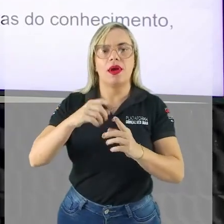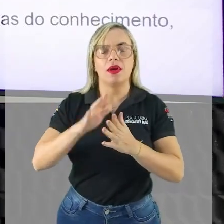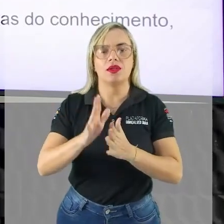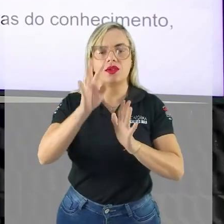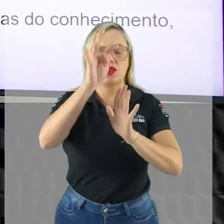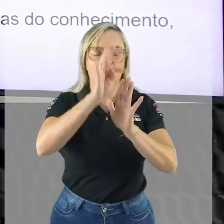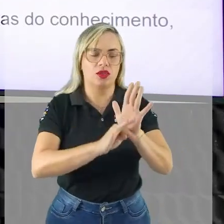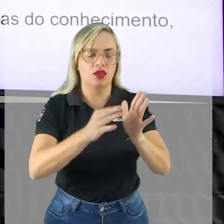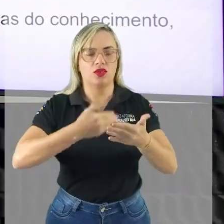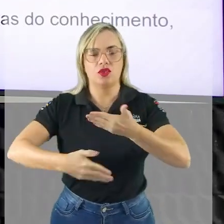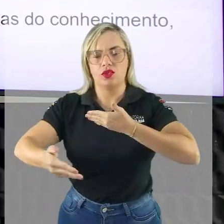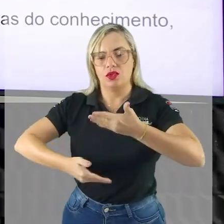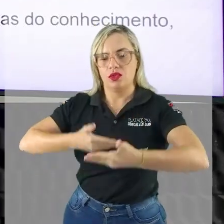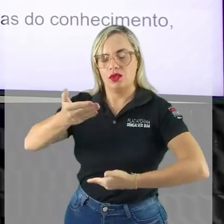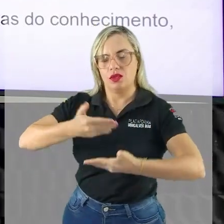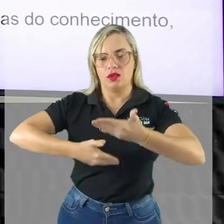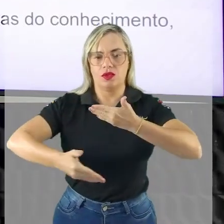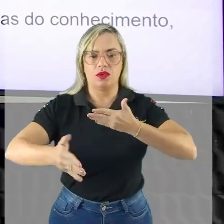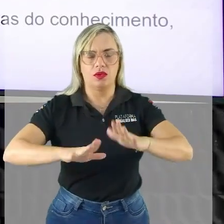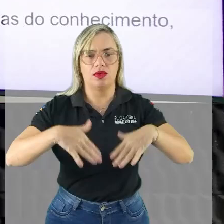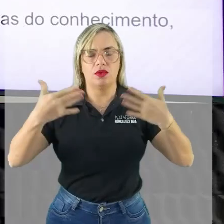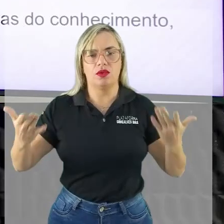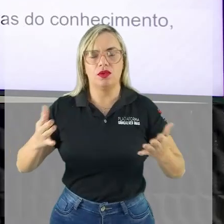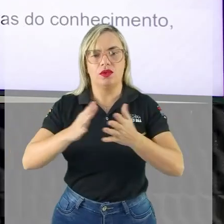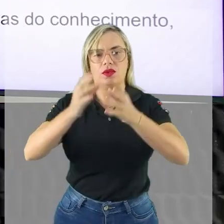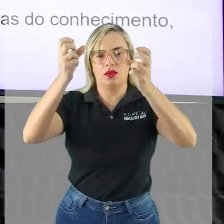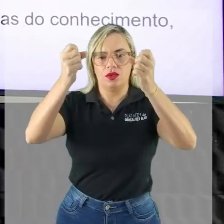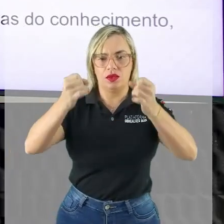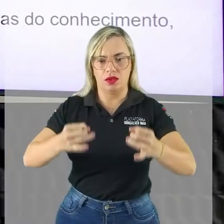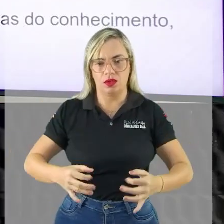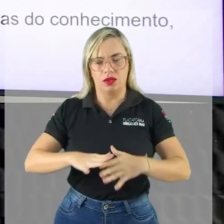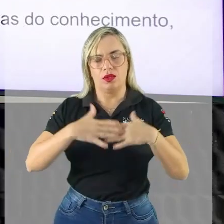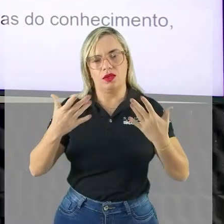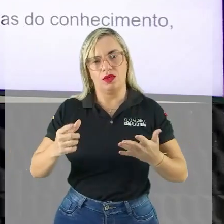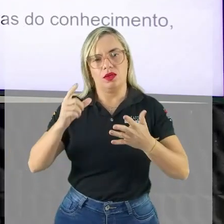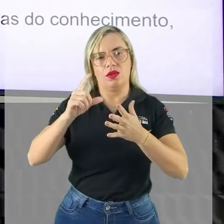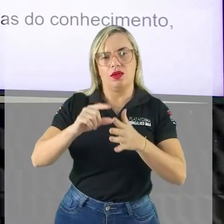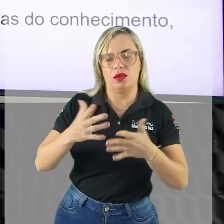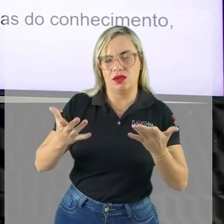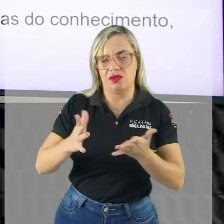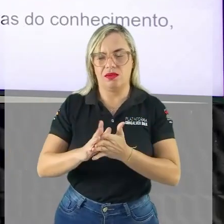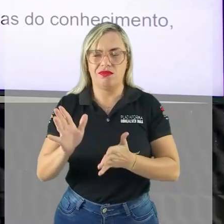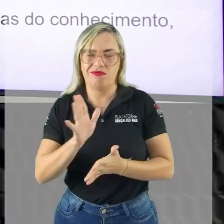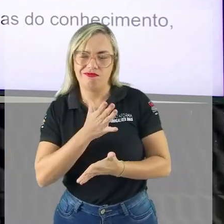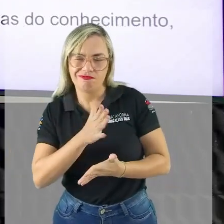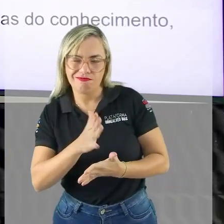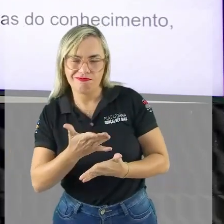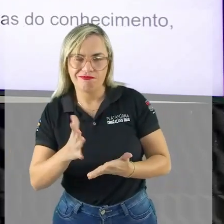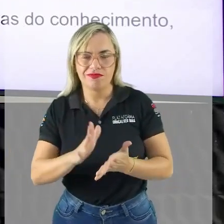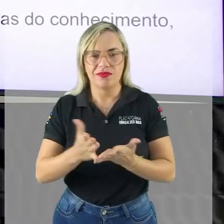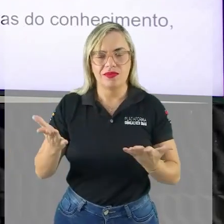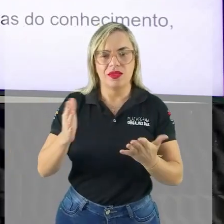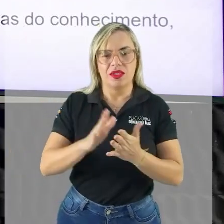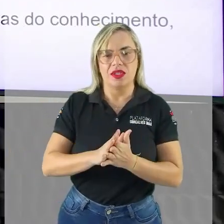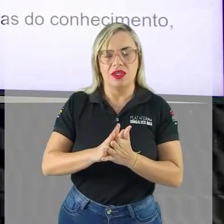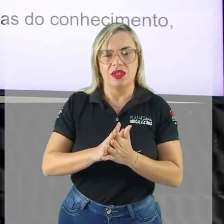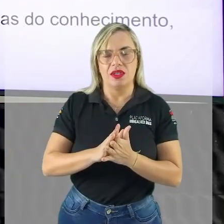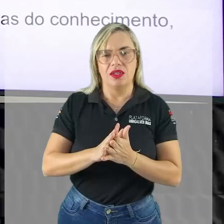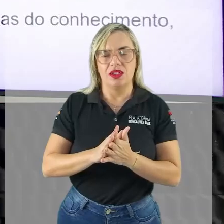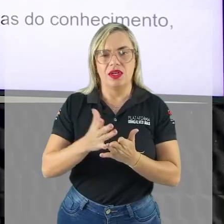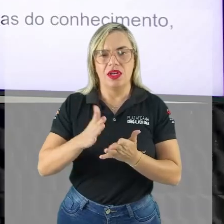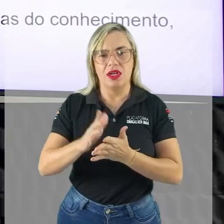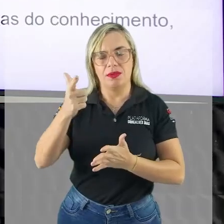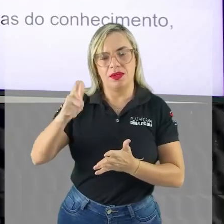tá? Dizem que muita pouca coisa, sem querer, né, ser paradoxal,